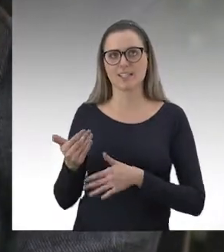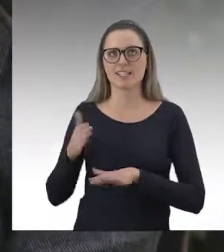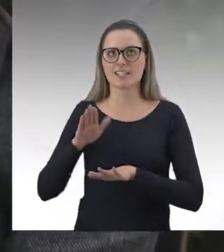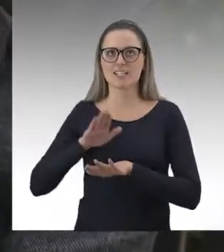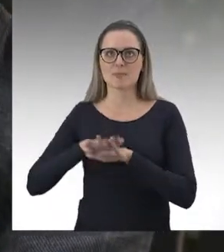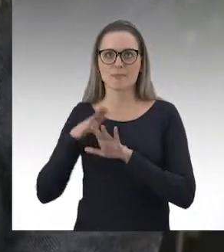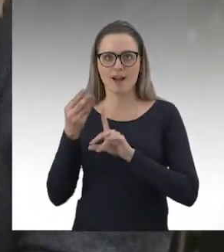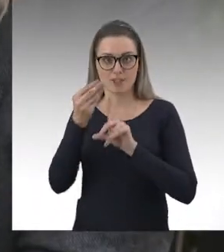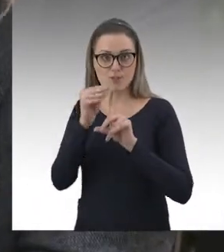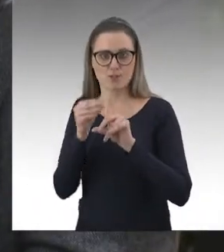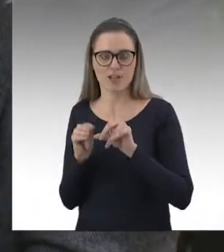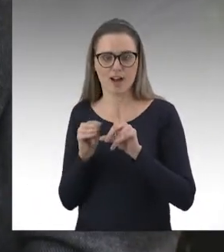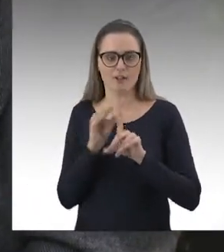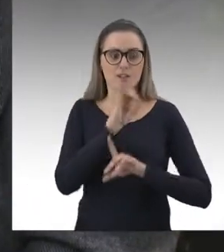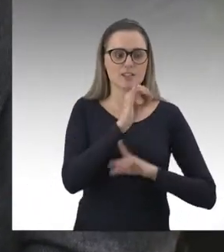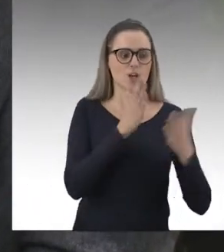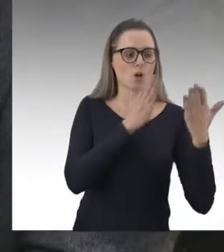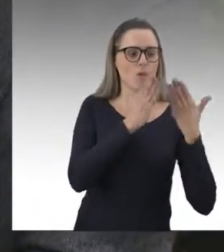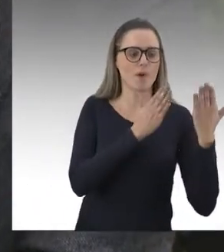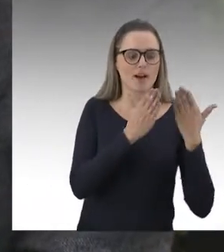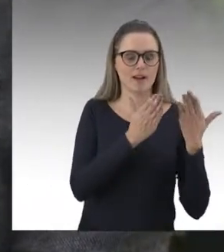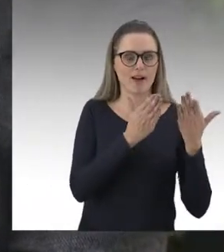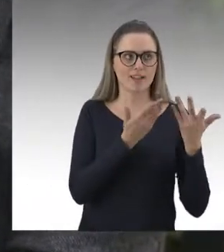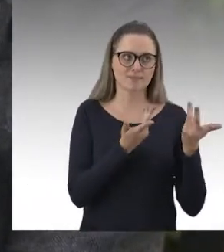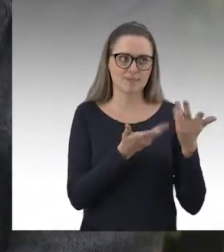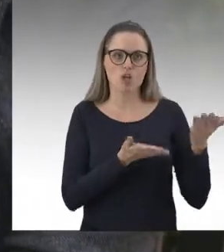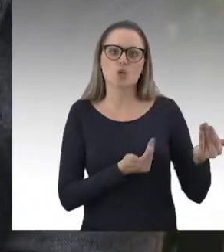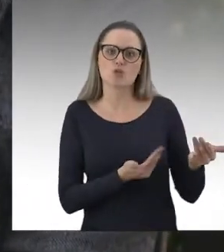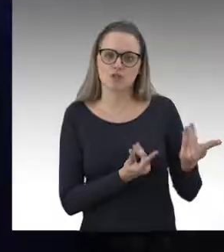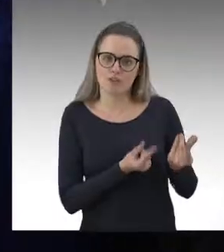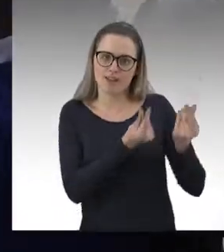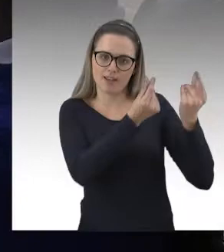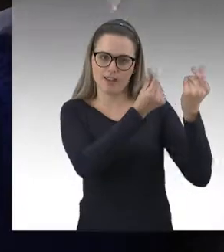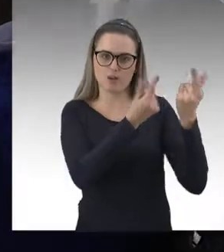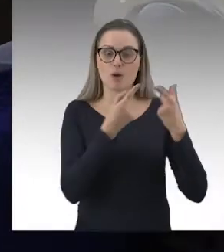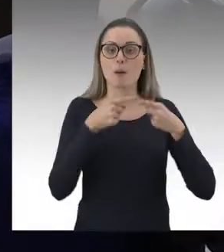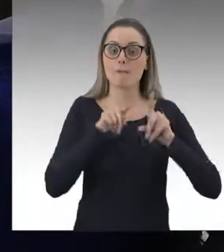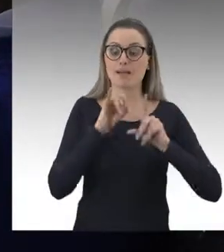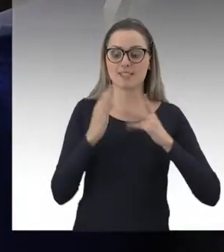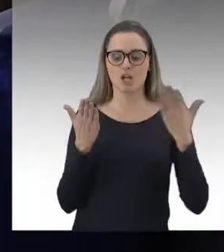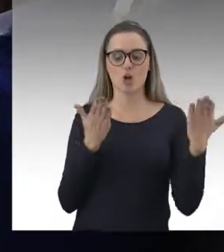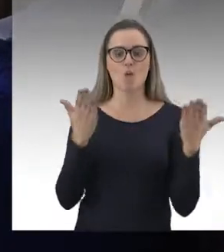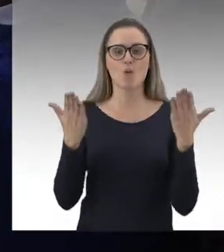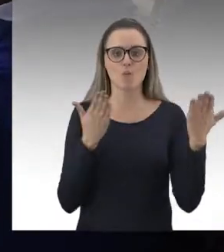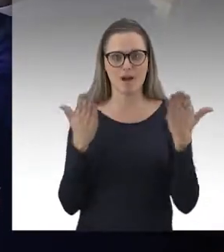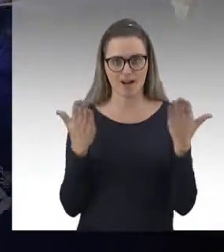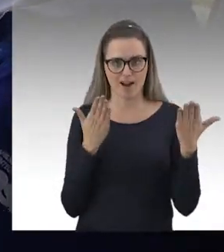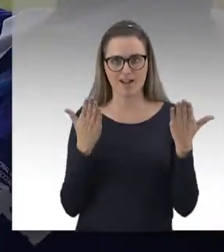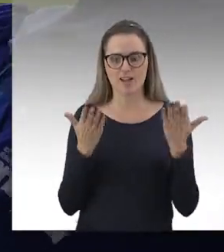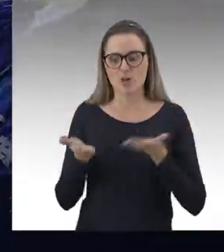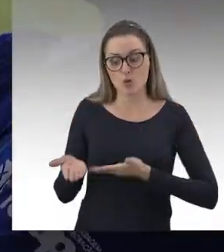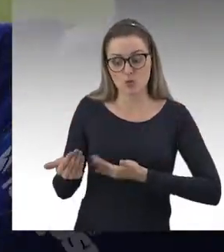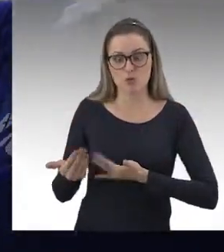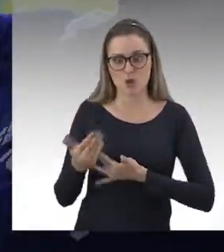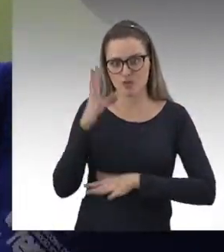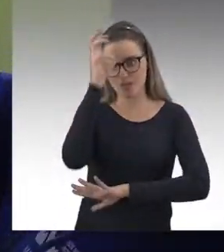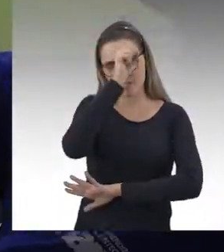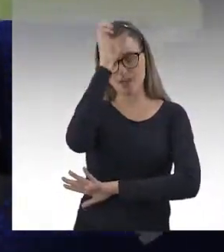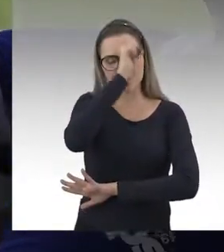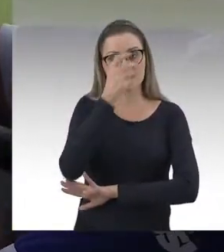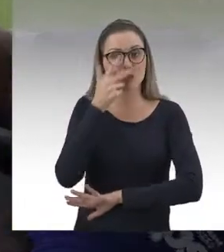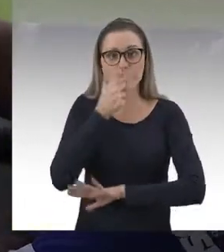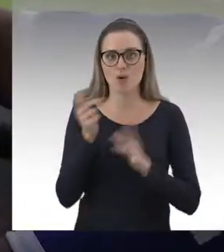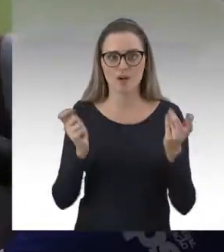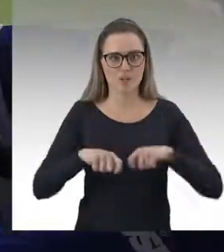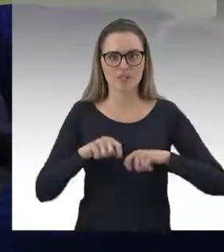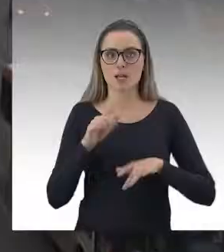necessitado financeiramente com um jovem de classe média e rica. Mas quando comparamos esse aprendiz nas mesmas condições, ele é